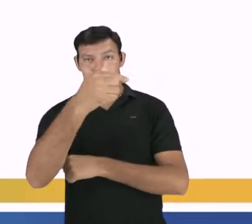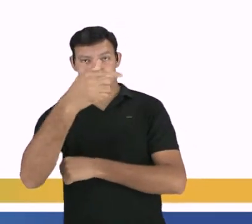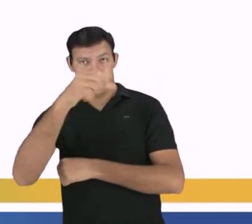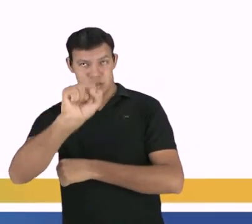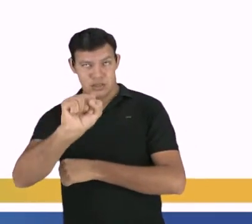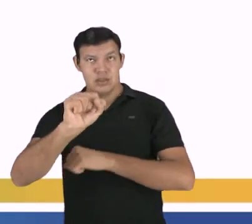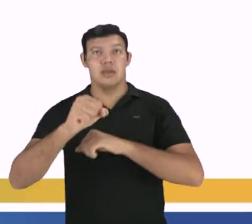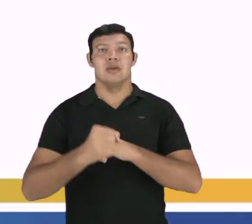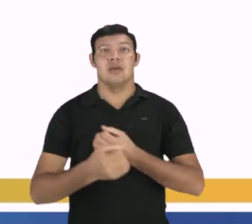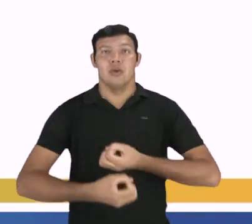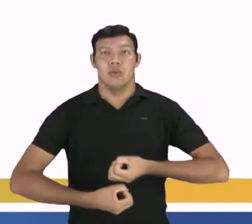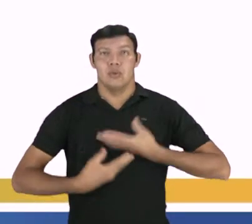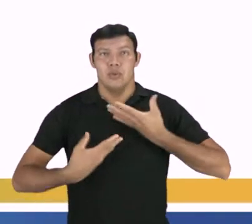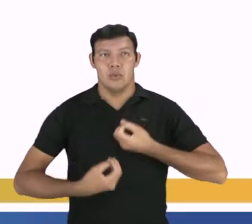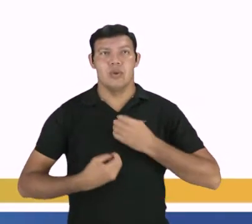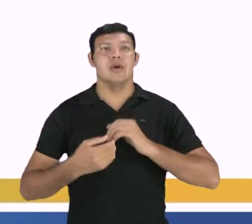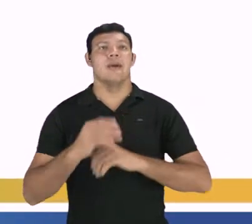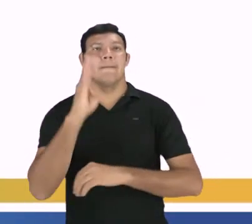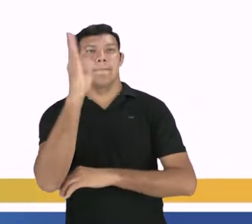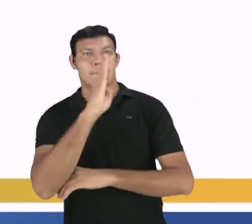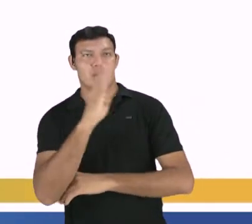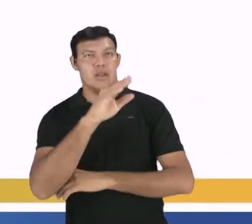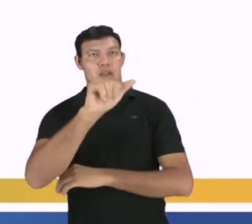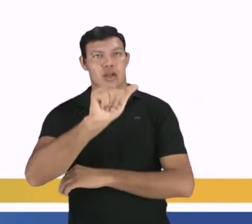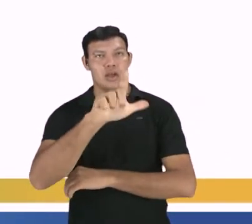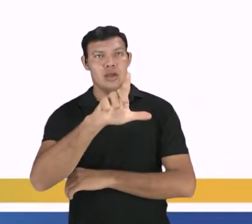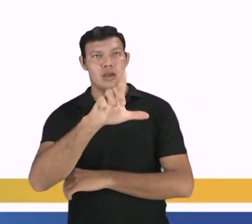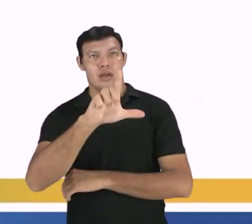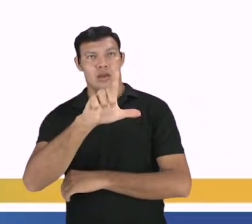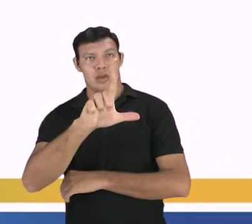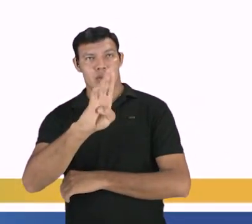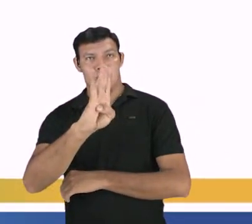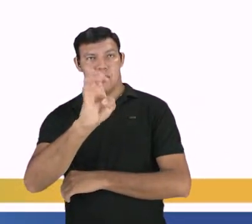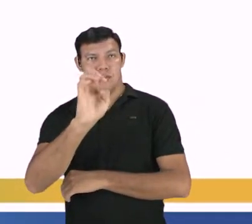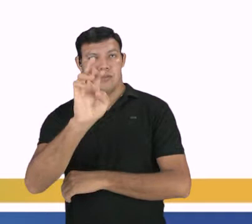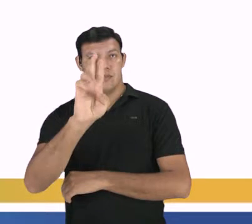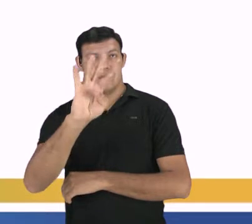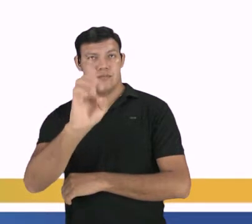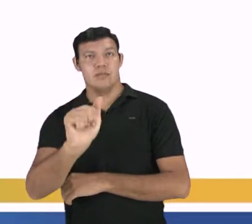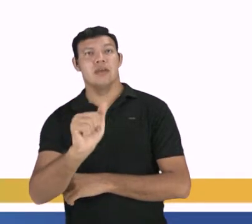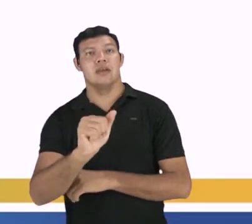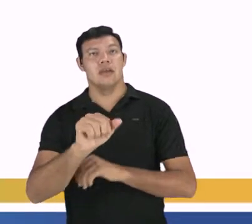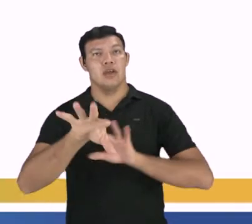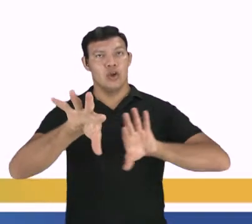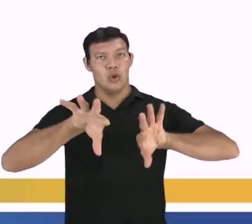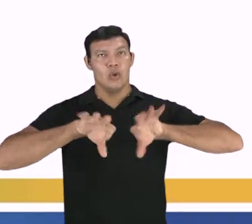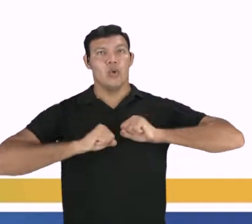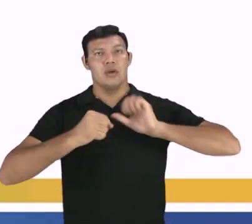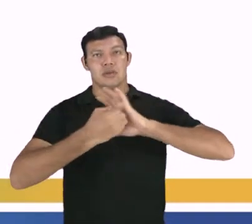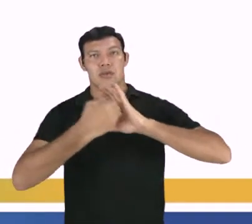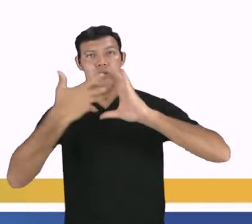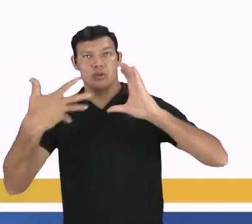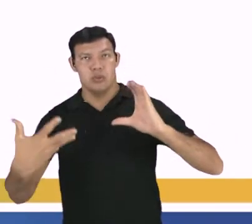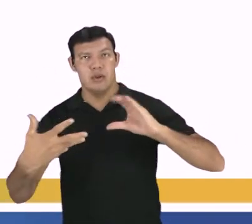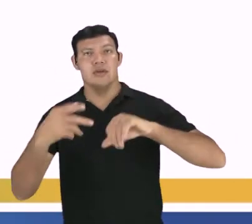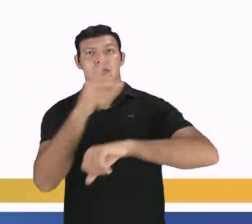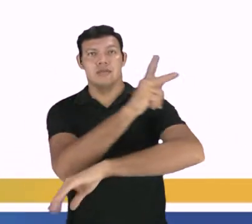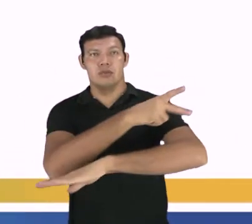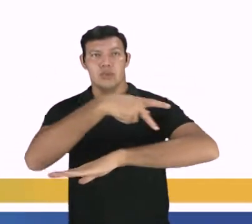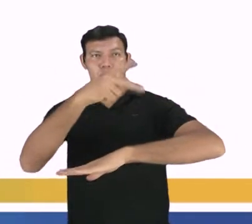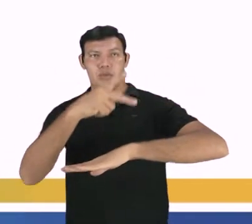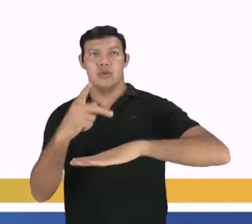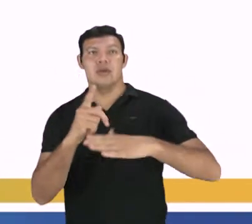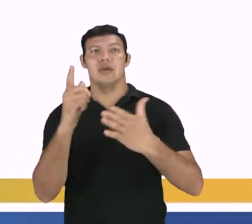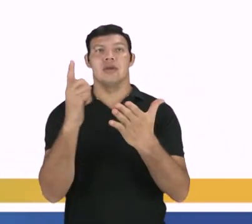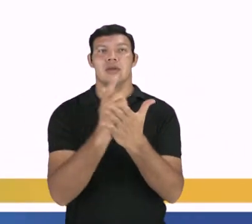1878, o poeta brasileiro Alberto de Oliveira já adotava as características do parnasianismo na obra Canções Românticas.